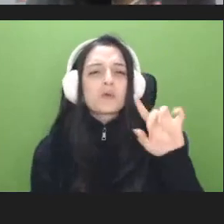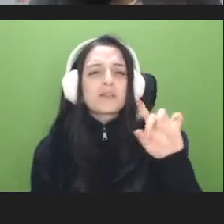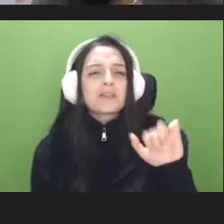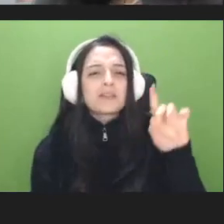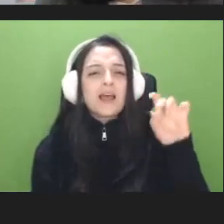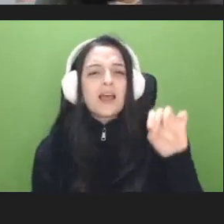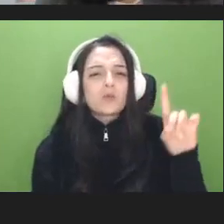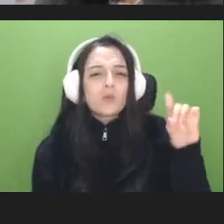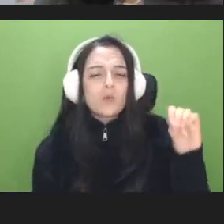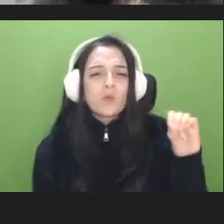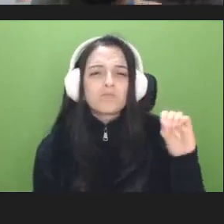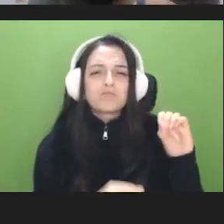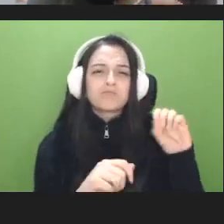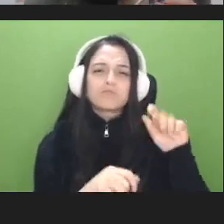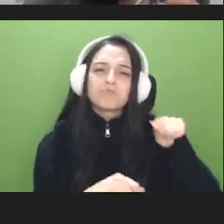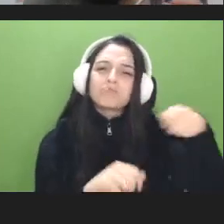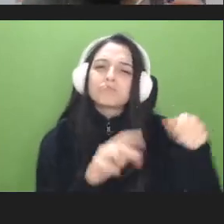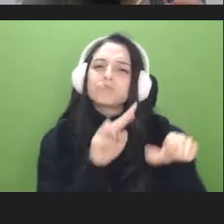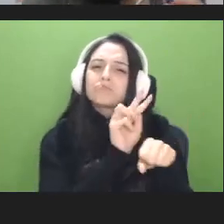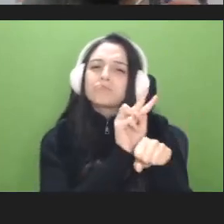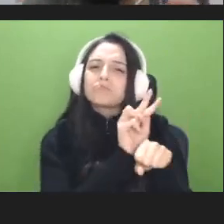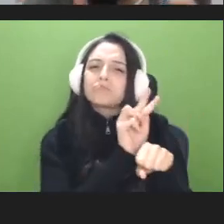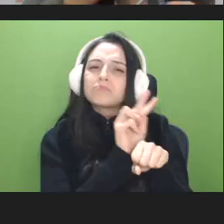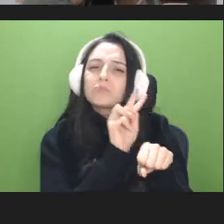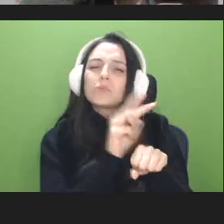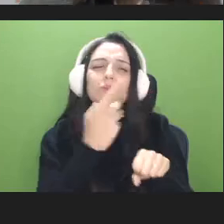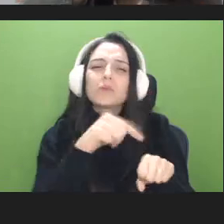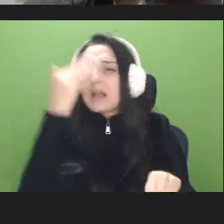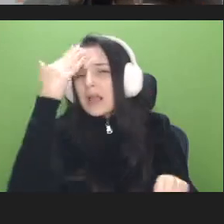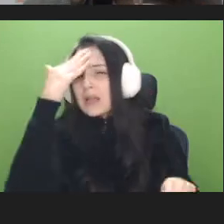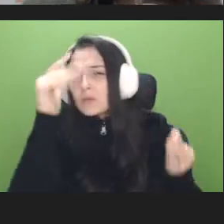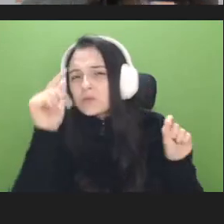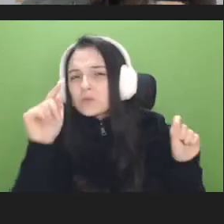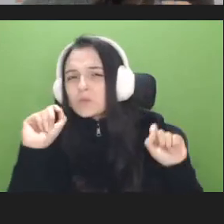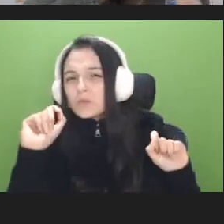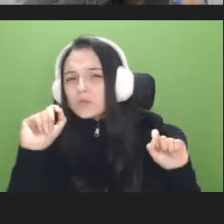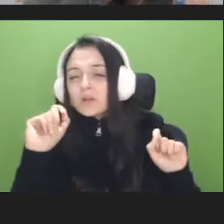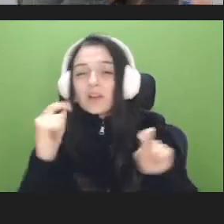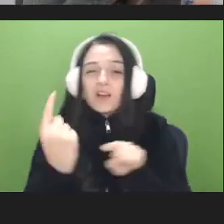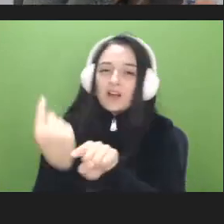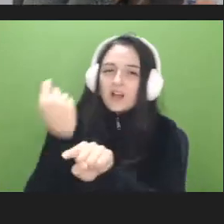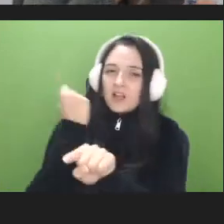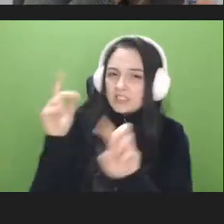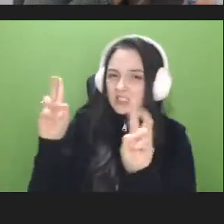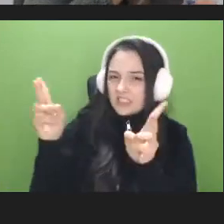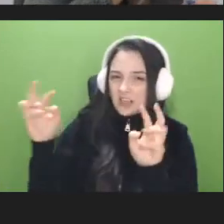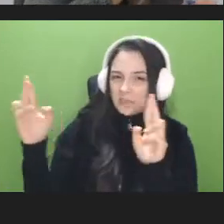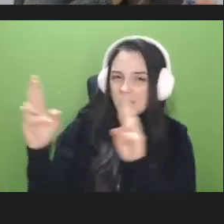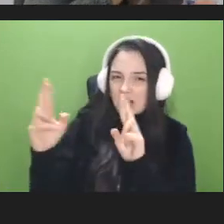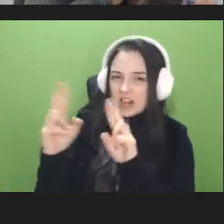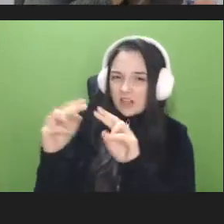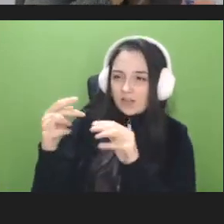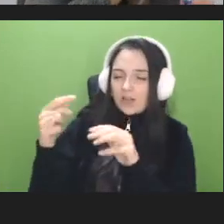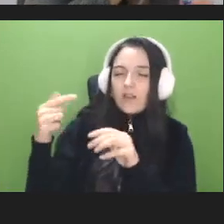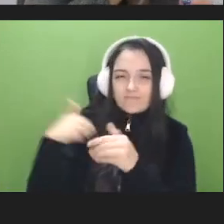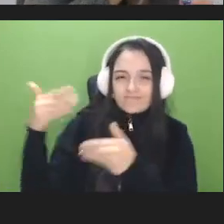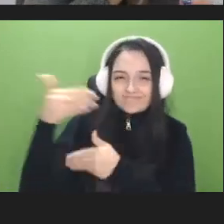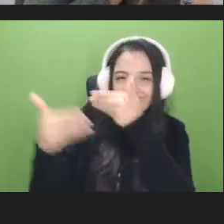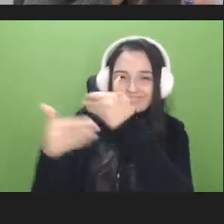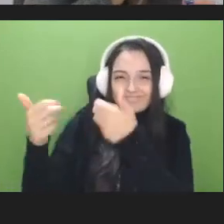ele nem sempre esteve relacionado a essa compreensão que foi feita no slide anterior, de uma compreensão de